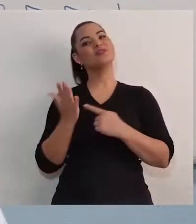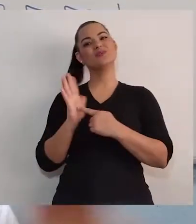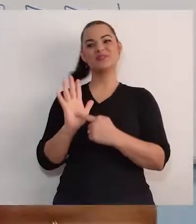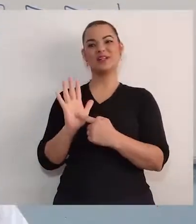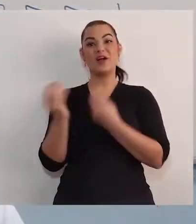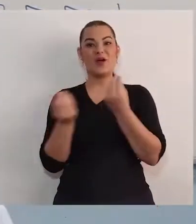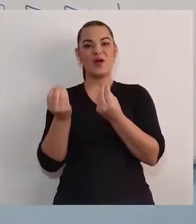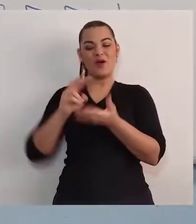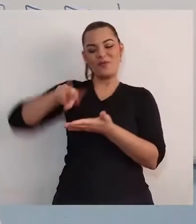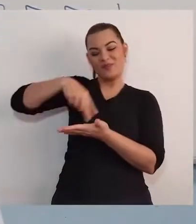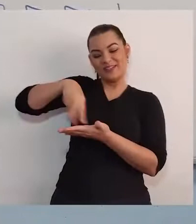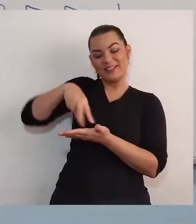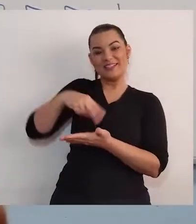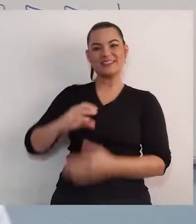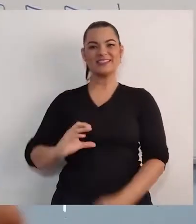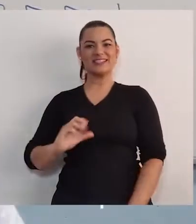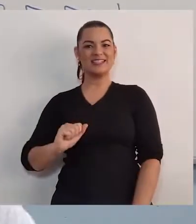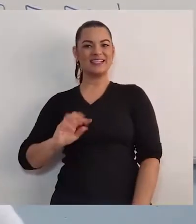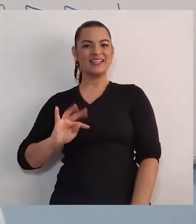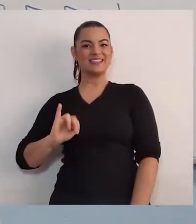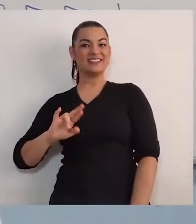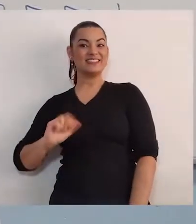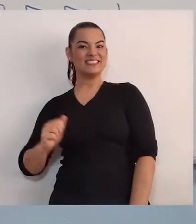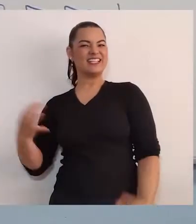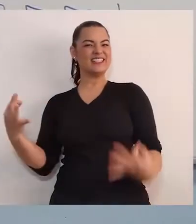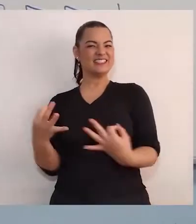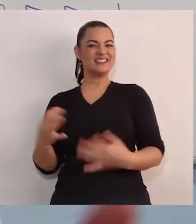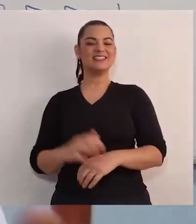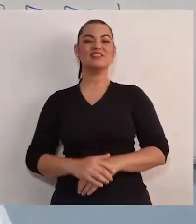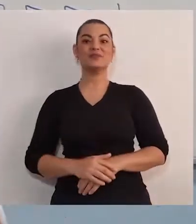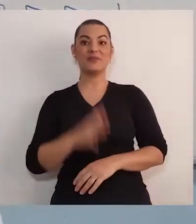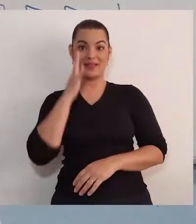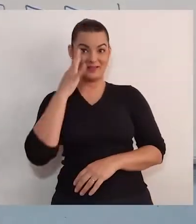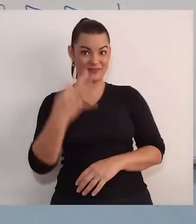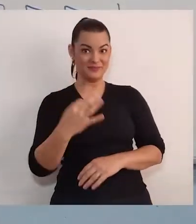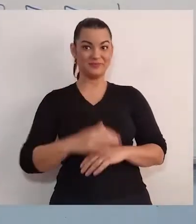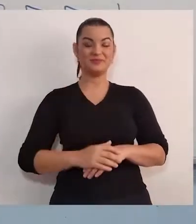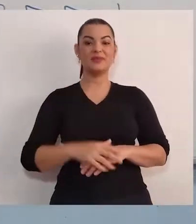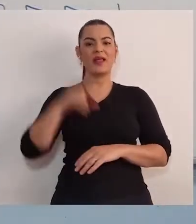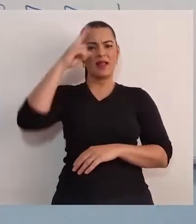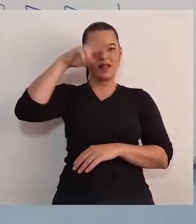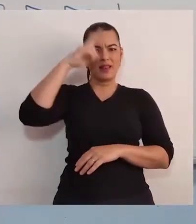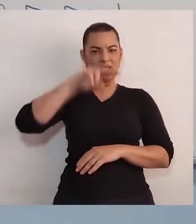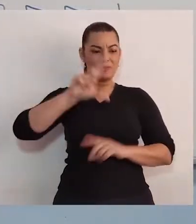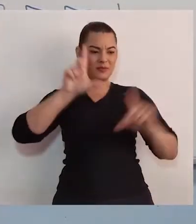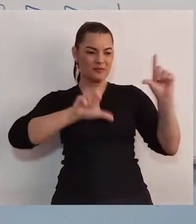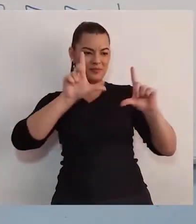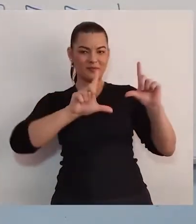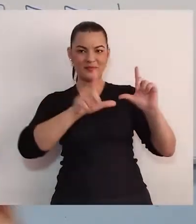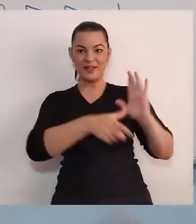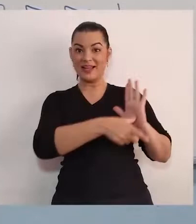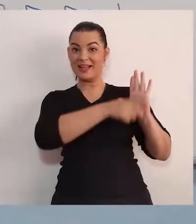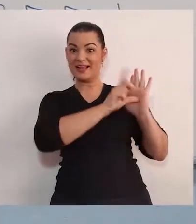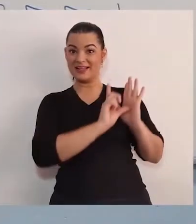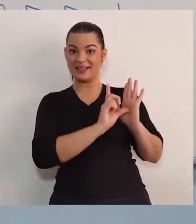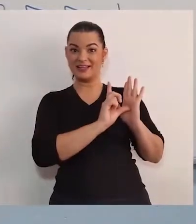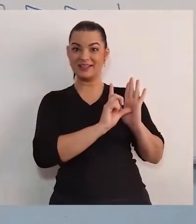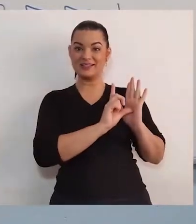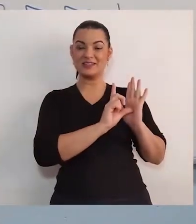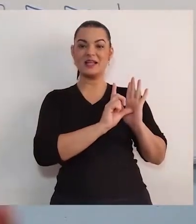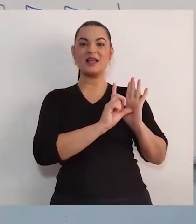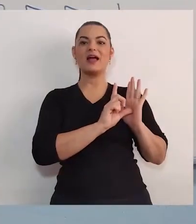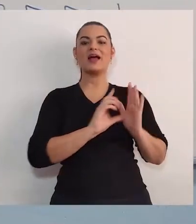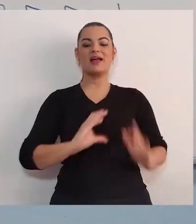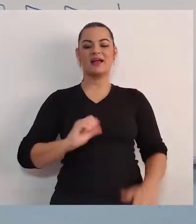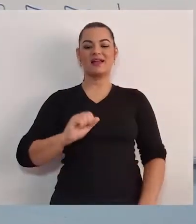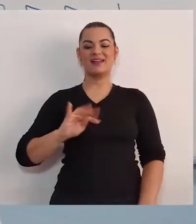uma boa catira. Então preste atenção. Vocês já viram no programa passado a catira do passarinho.